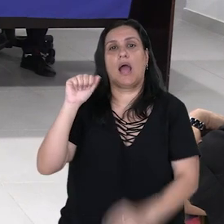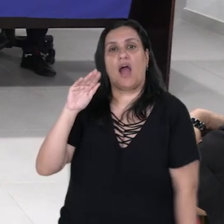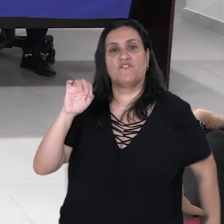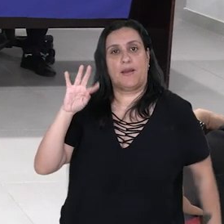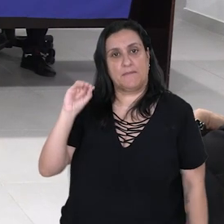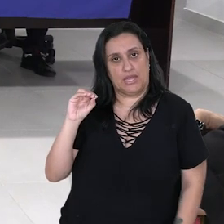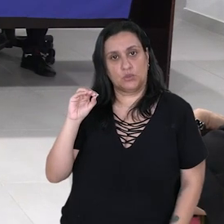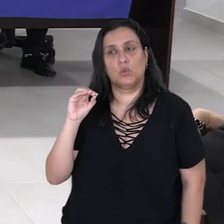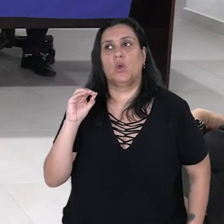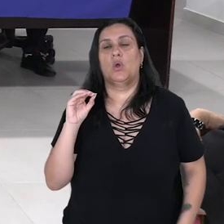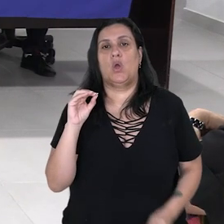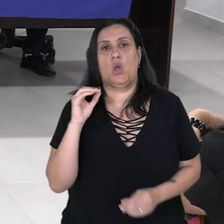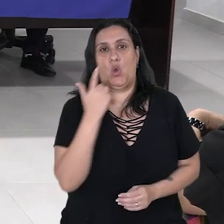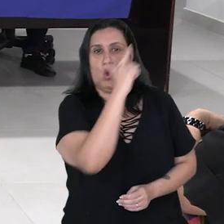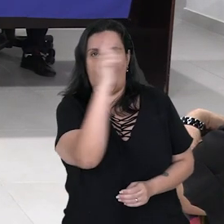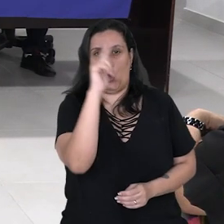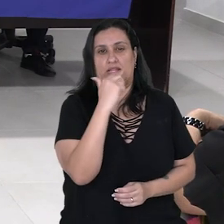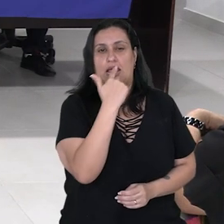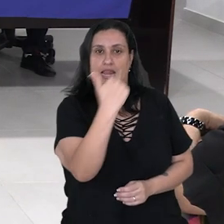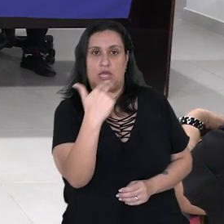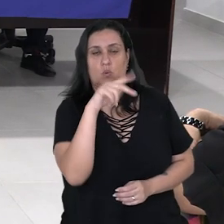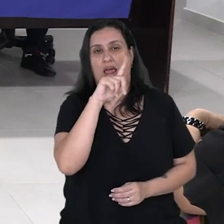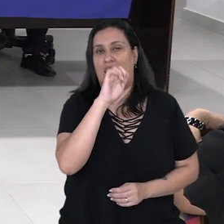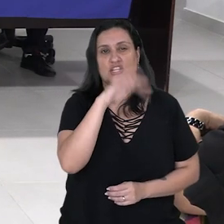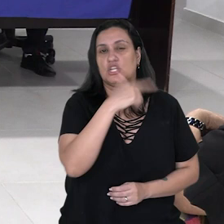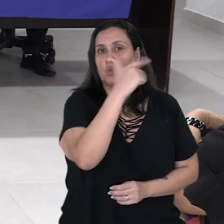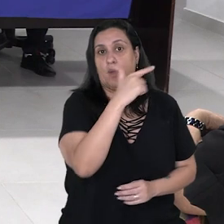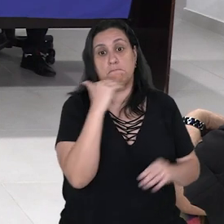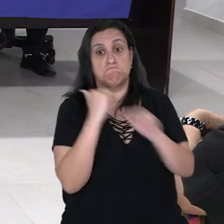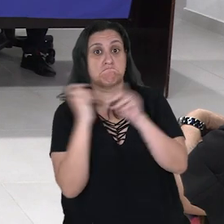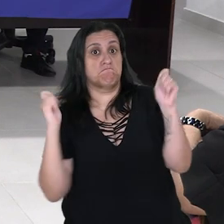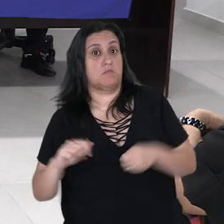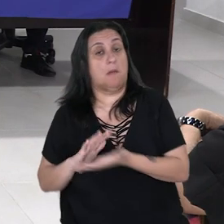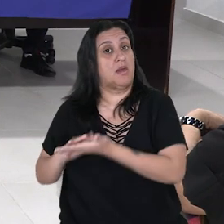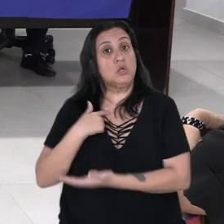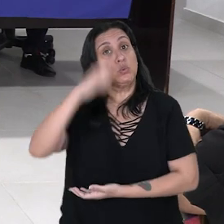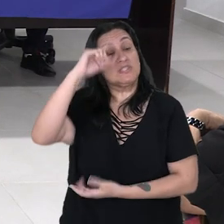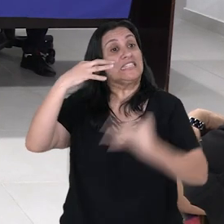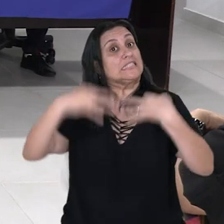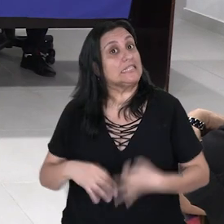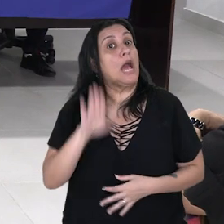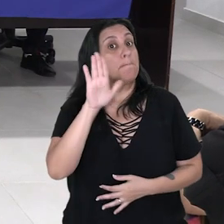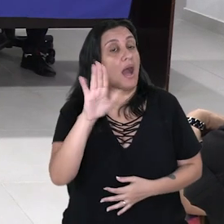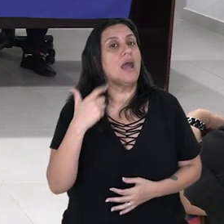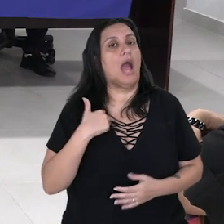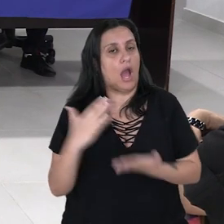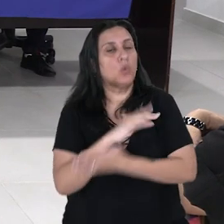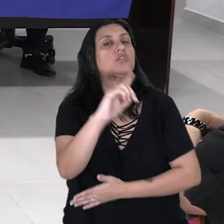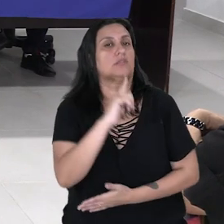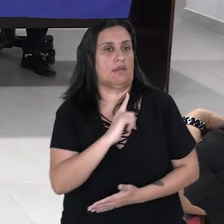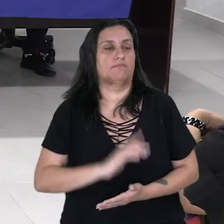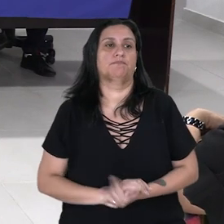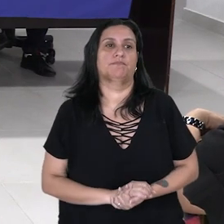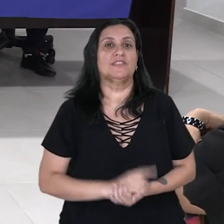alfabetos que não são latinos têm uma correspondência em braille. Isso eu não sei afirmar, mas eu sei que alguns têm sim.